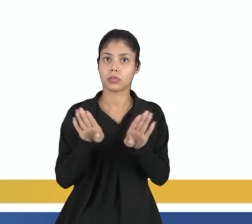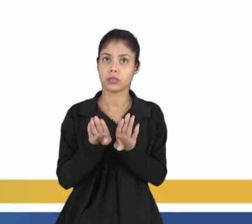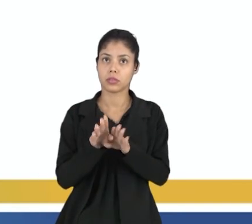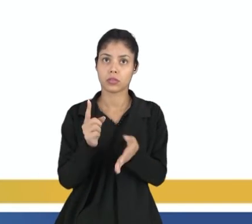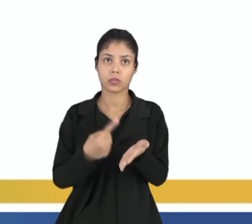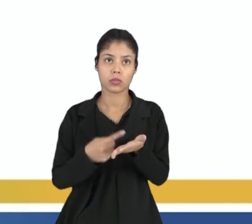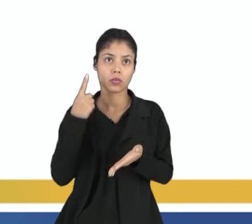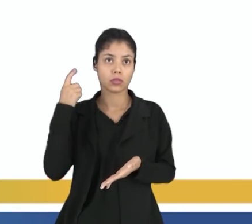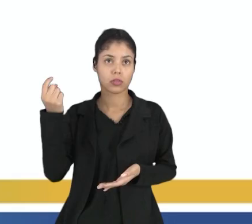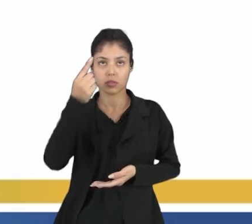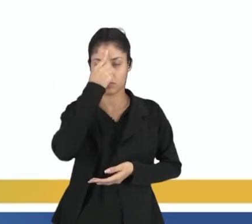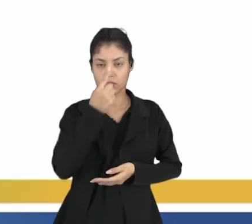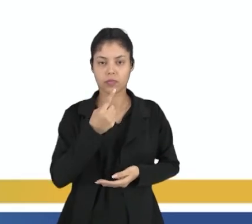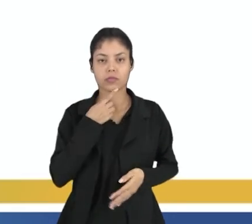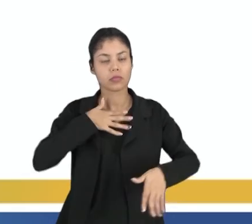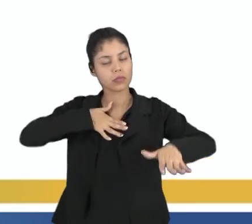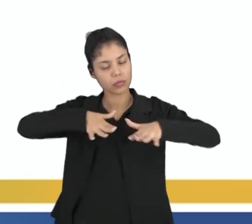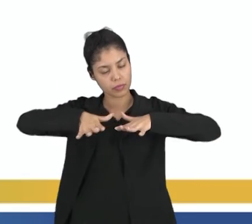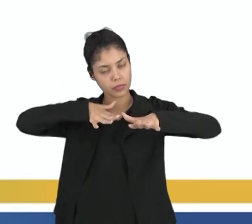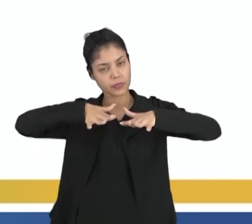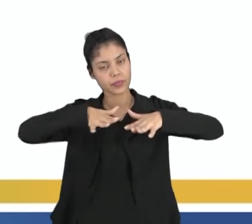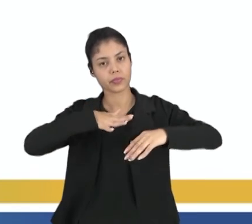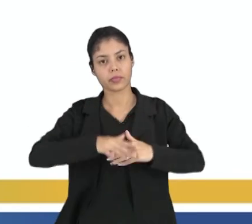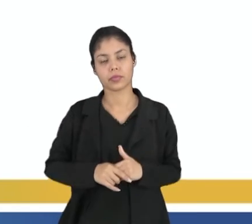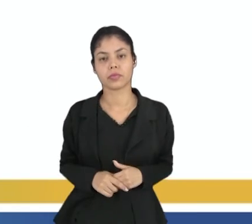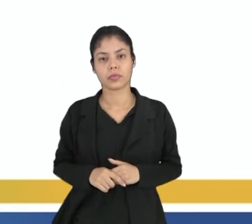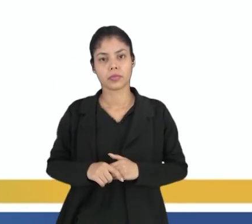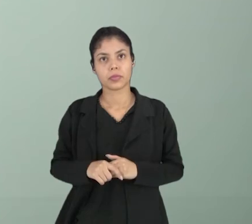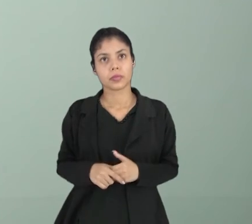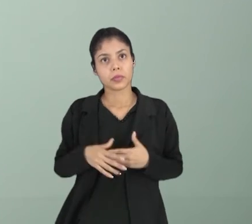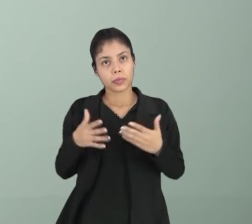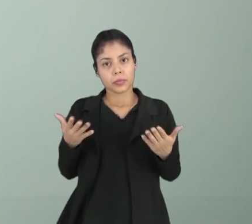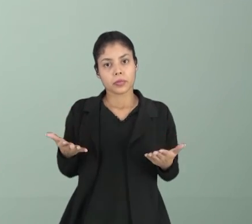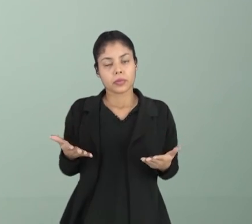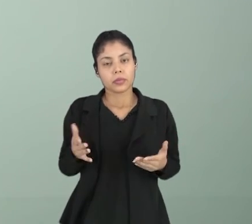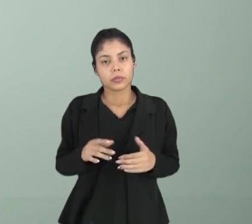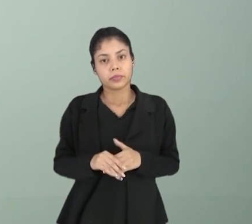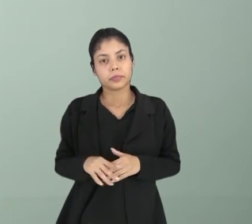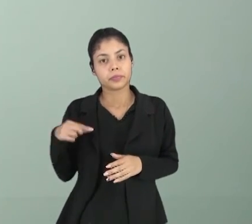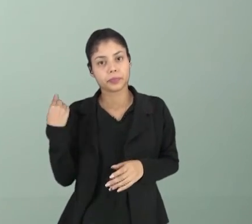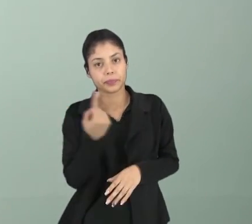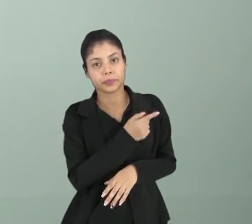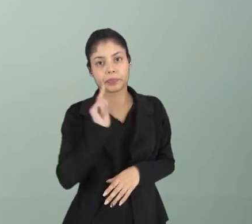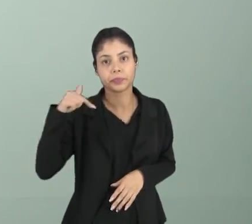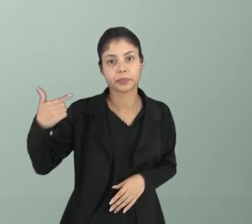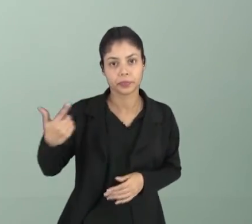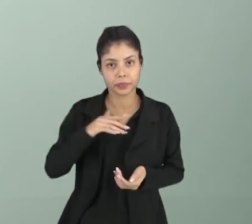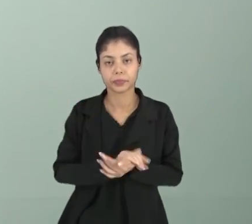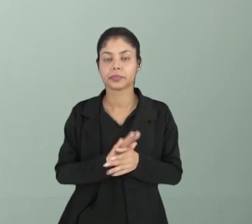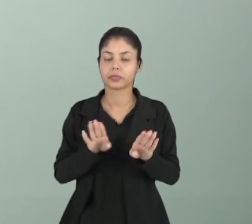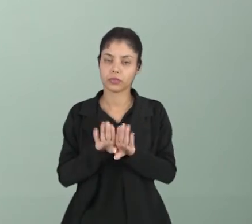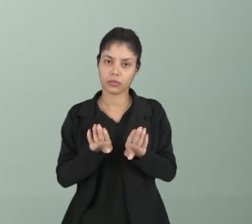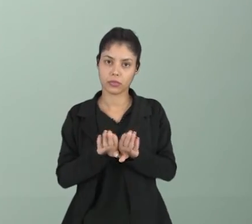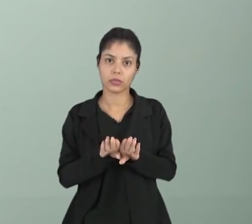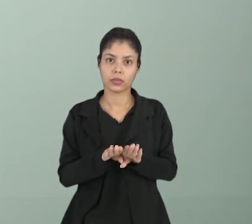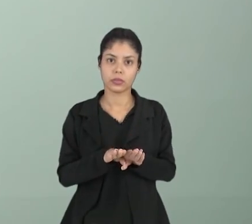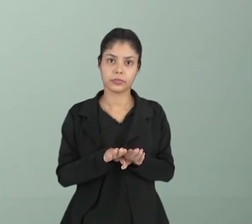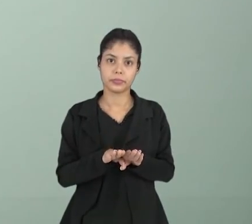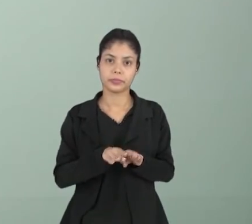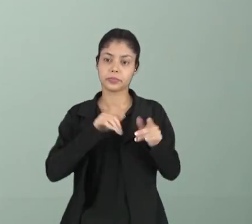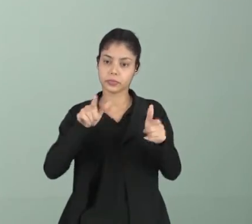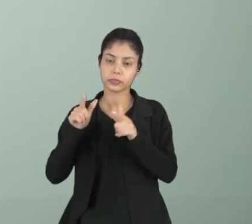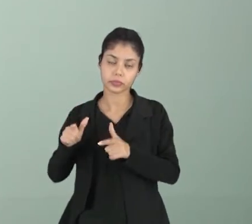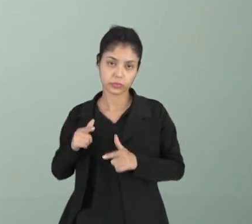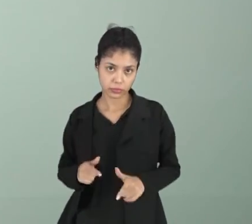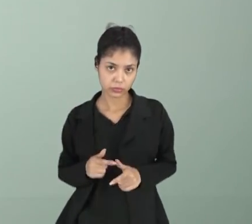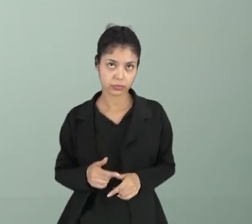também combinam sons e imagens em movimentos. Então, nós temos outros tipos ou espécies